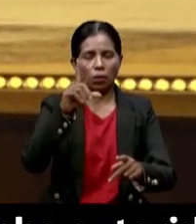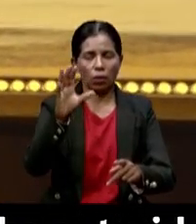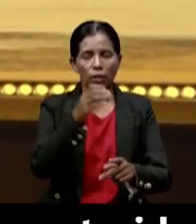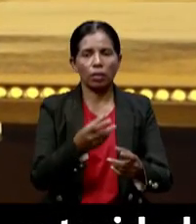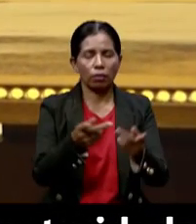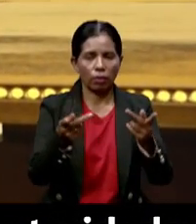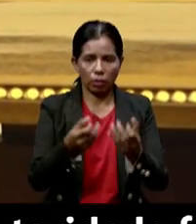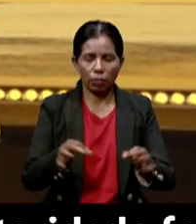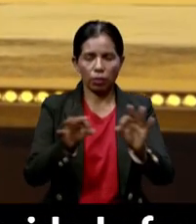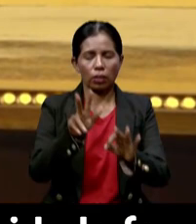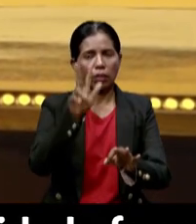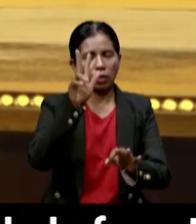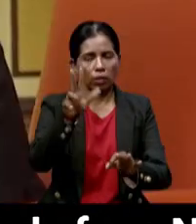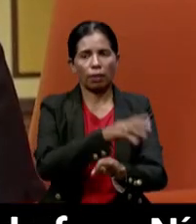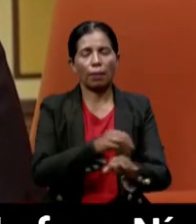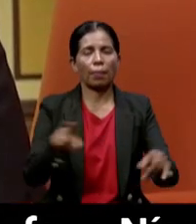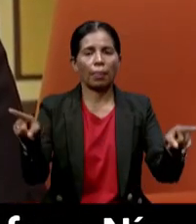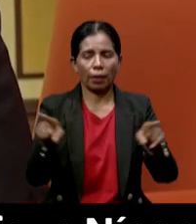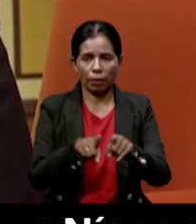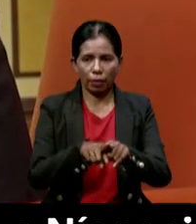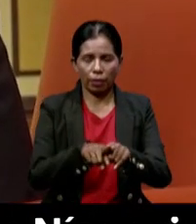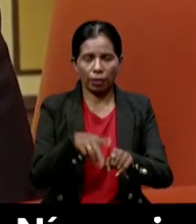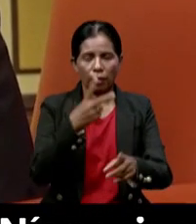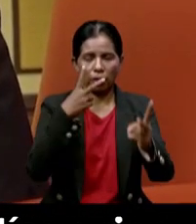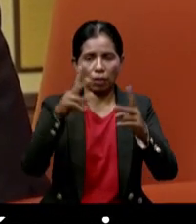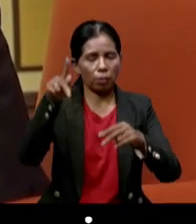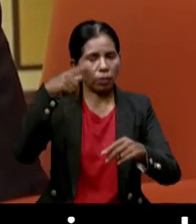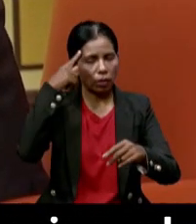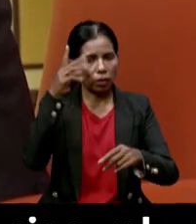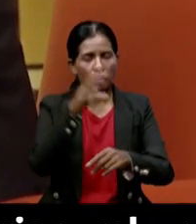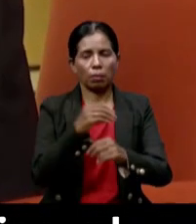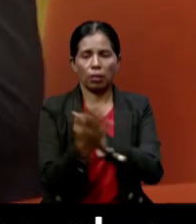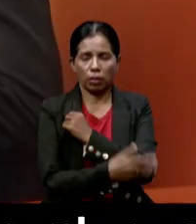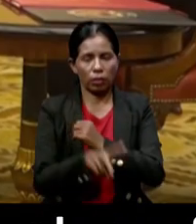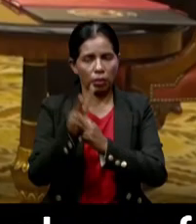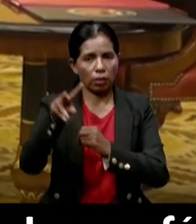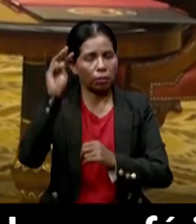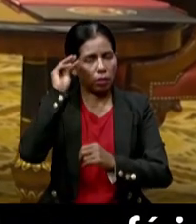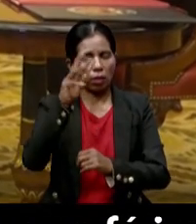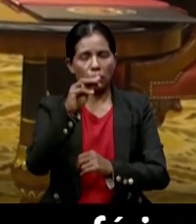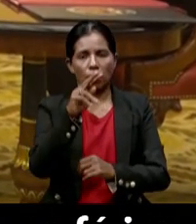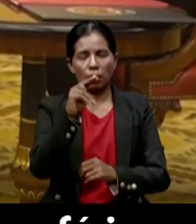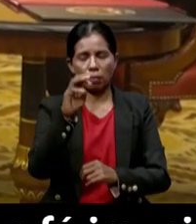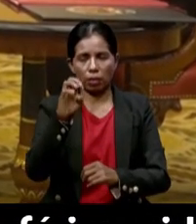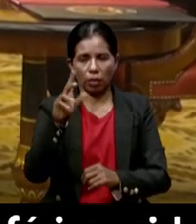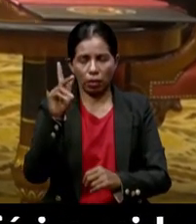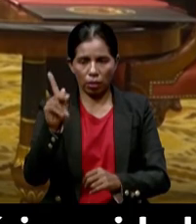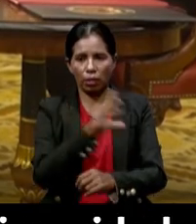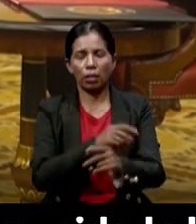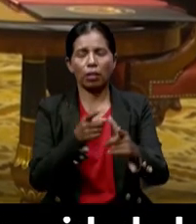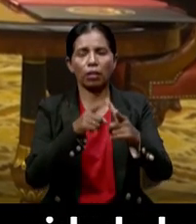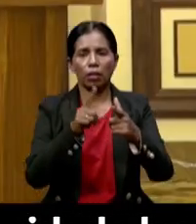importante Tolo. Área importante Irakne Makanesson, consulta política bilateral, ministro do Negócio Estrangeiro na Cooperação,